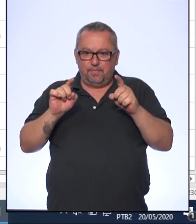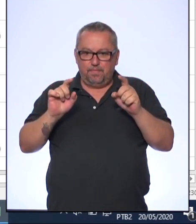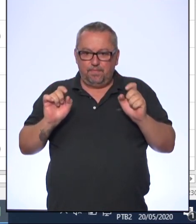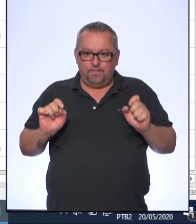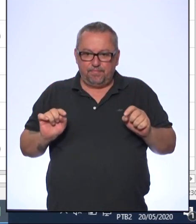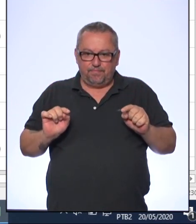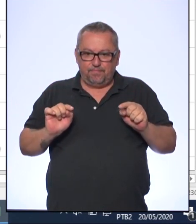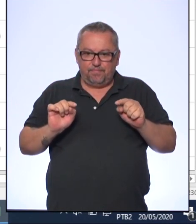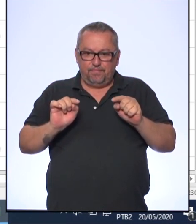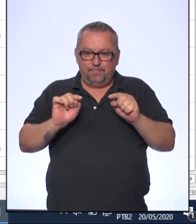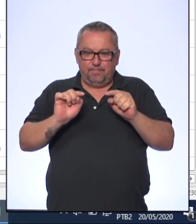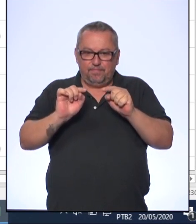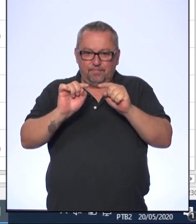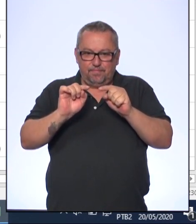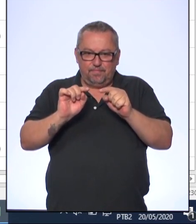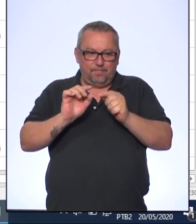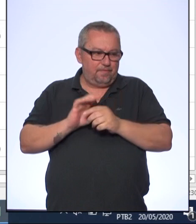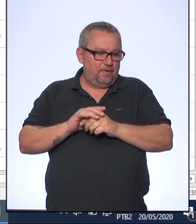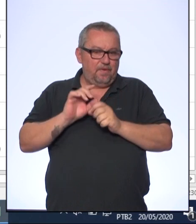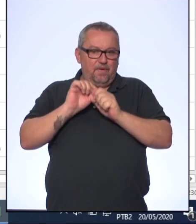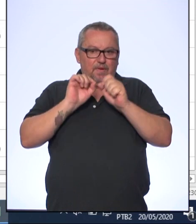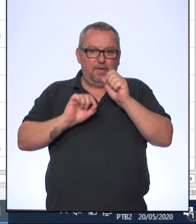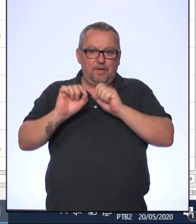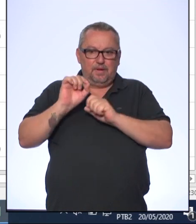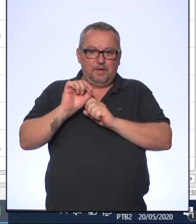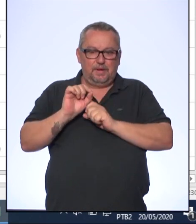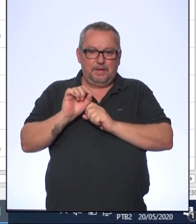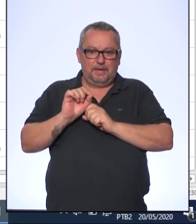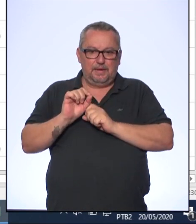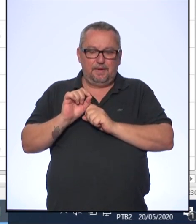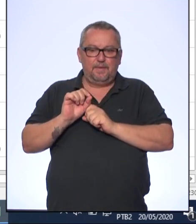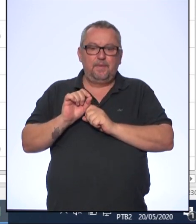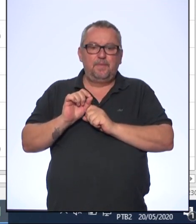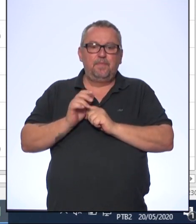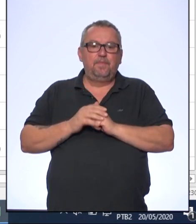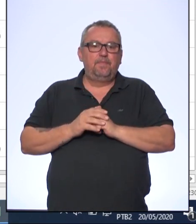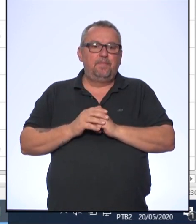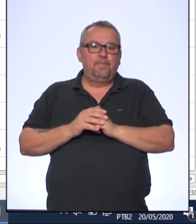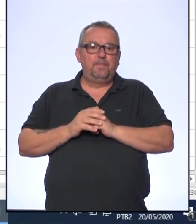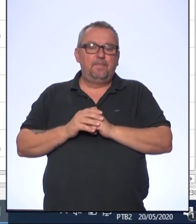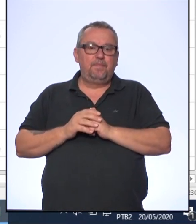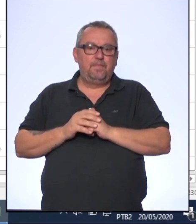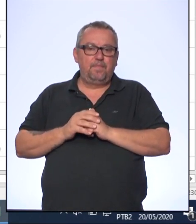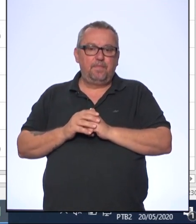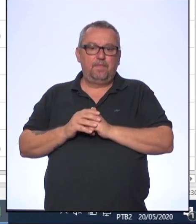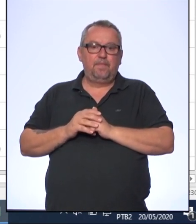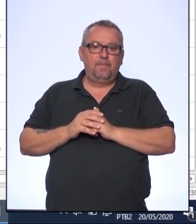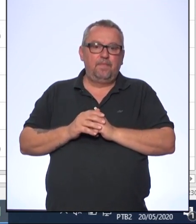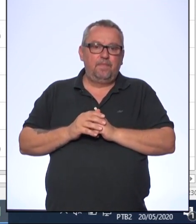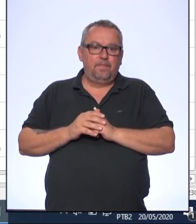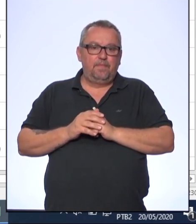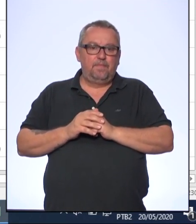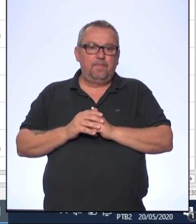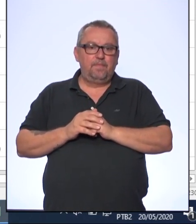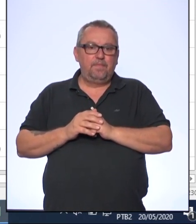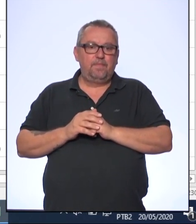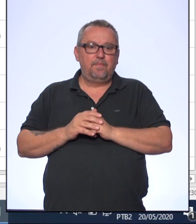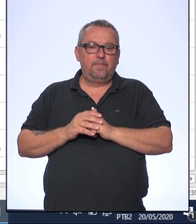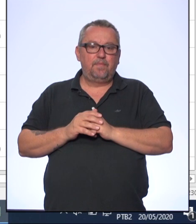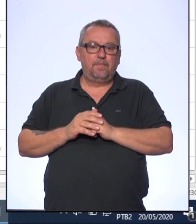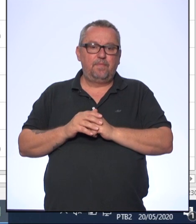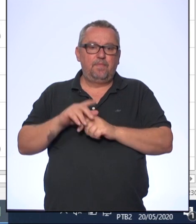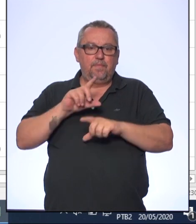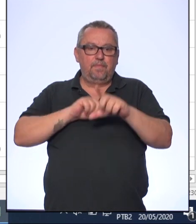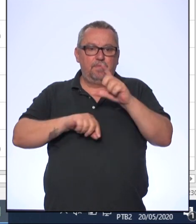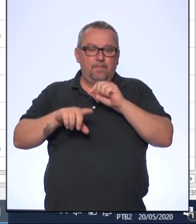verem, tá? Então, o que eu tenho que fazer? Eu tenho que selecionar os dados. Lá em cima, ó, então eu venho aqui, ó,